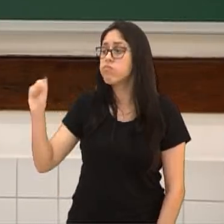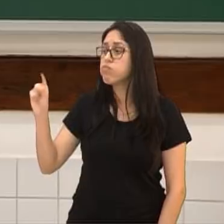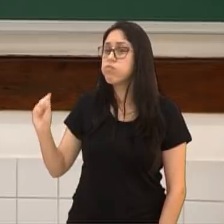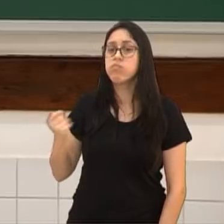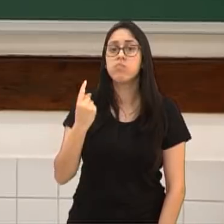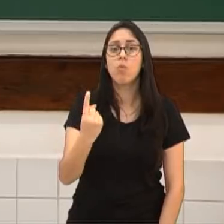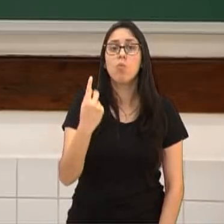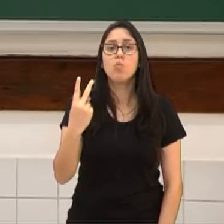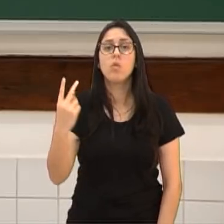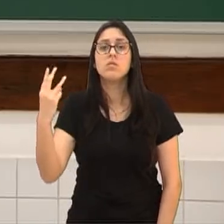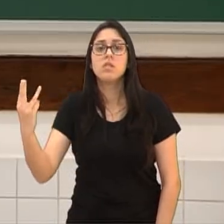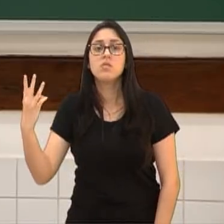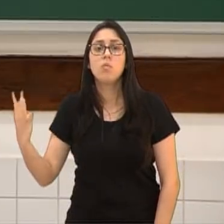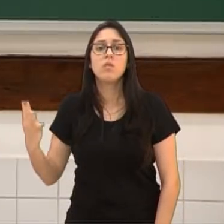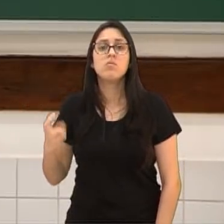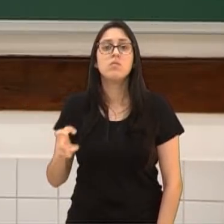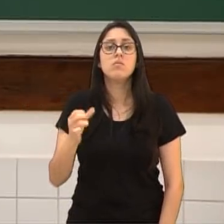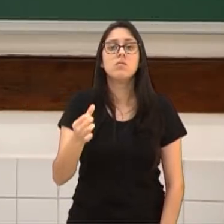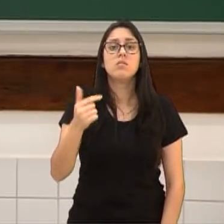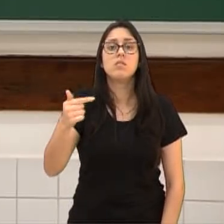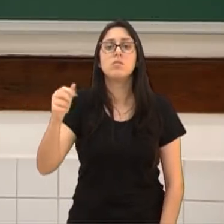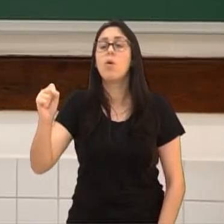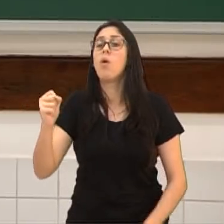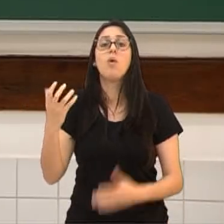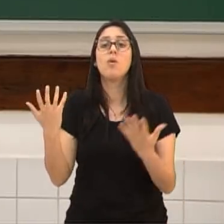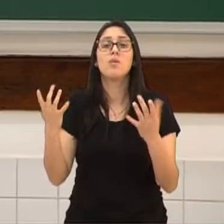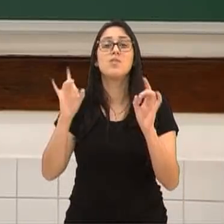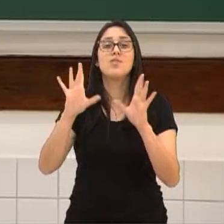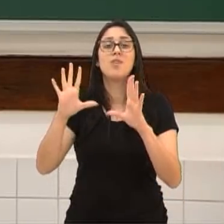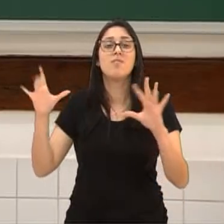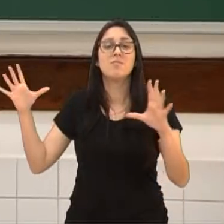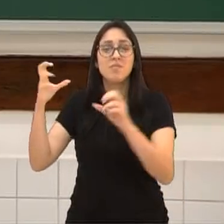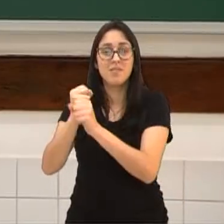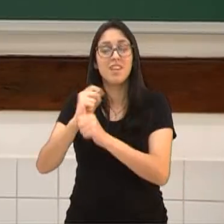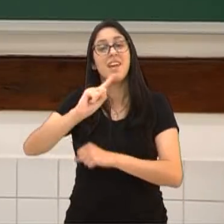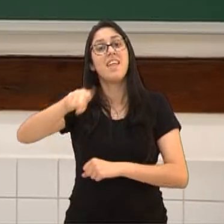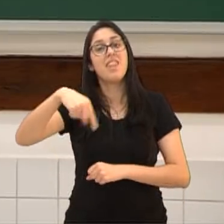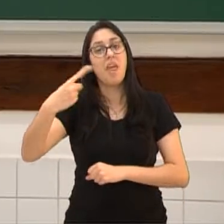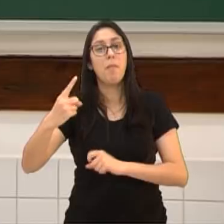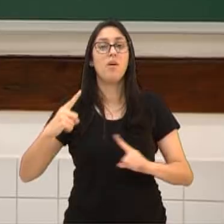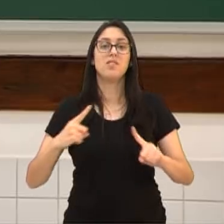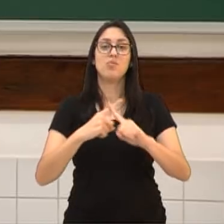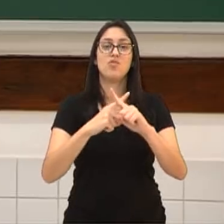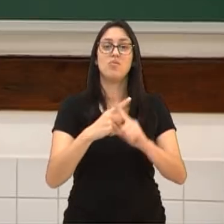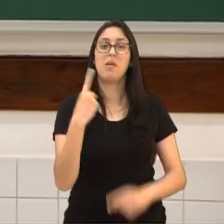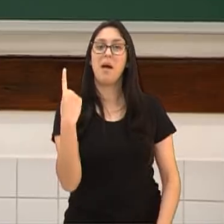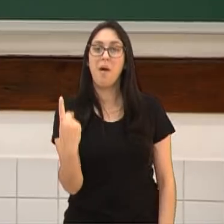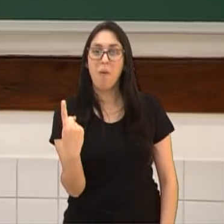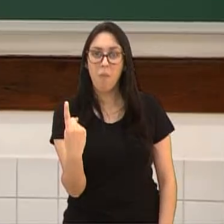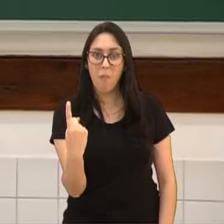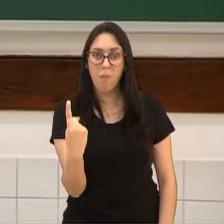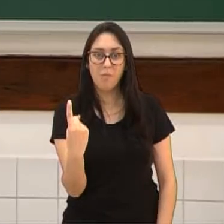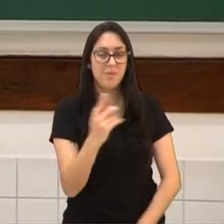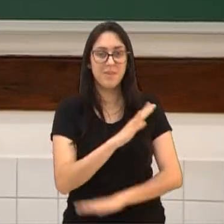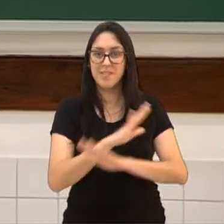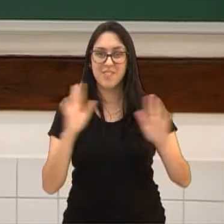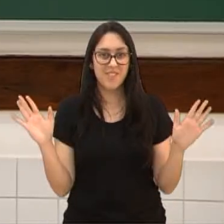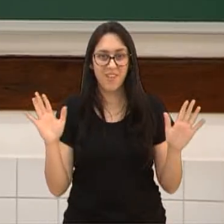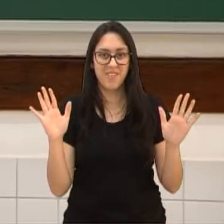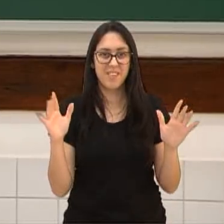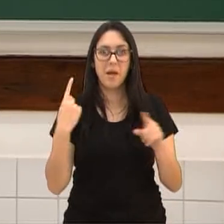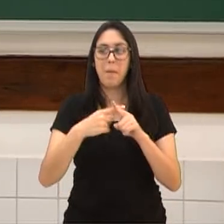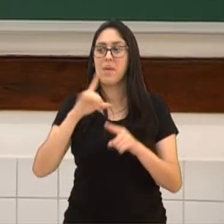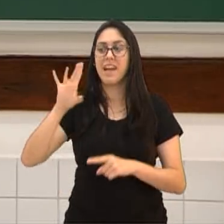Quantos cubinhos eu tenho ali naquele desenho? Aí você multiplica por 1, porque cada um tem o volume de 1 centímetro cúbico,